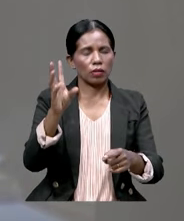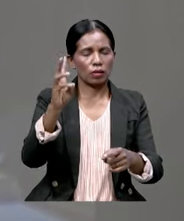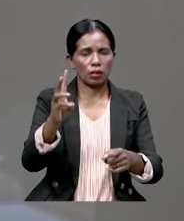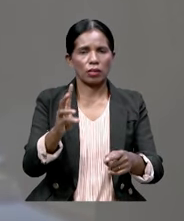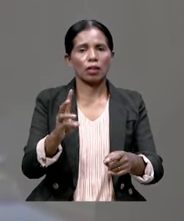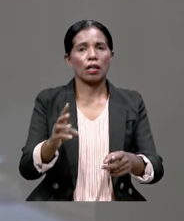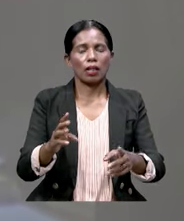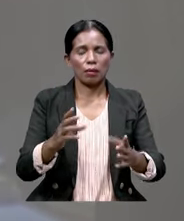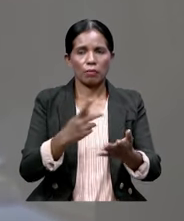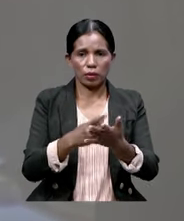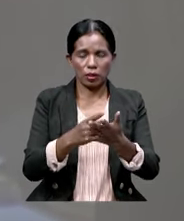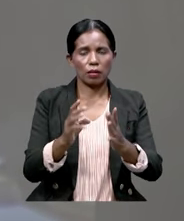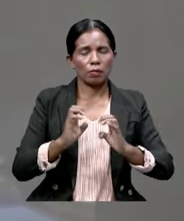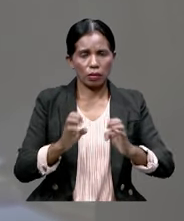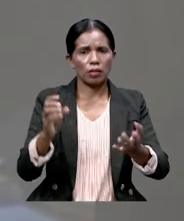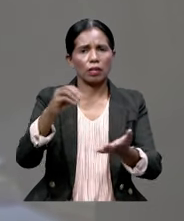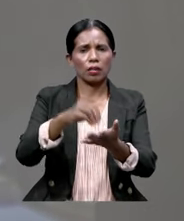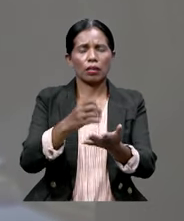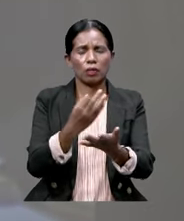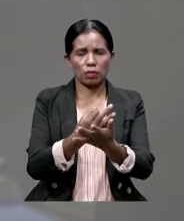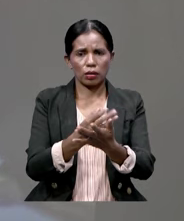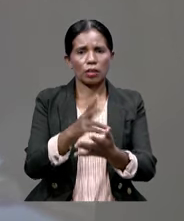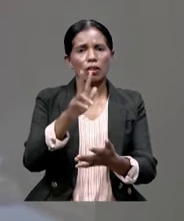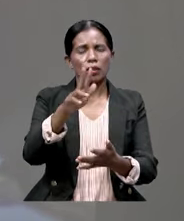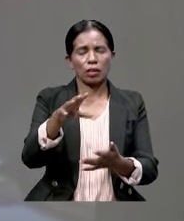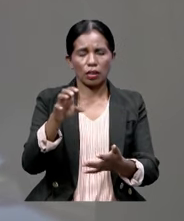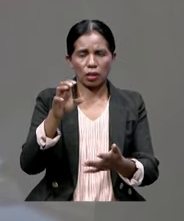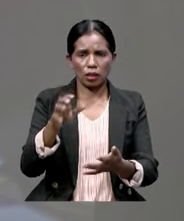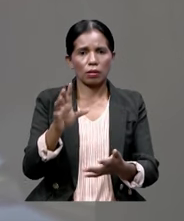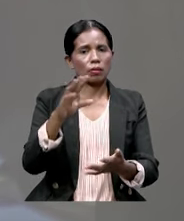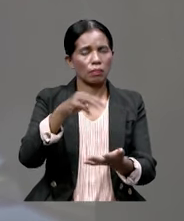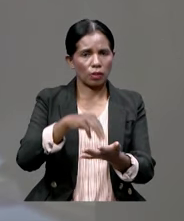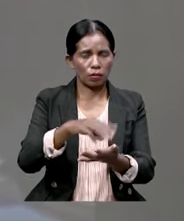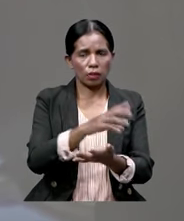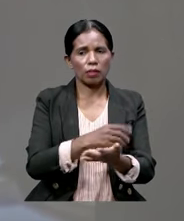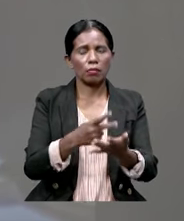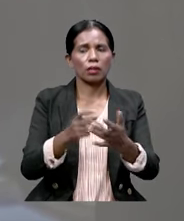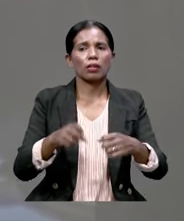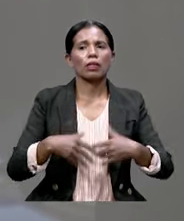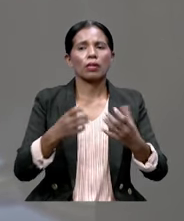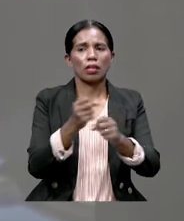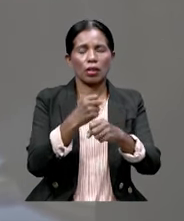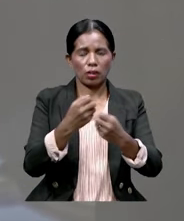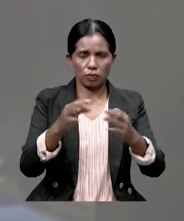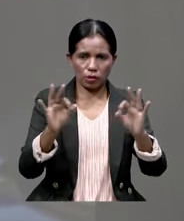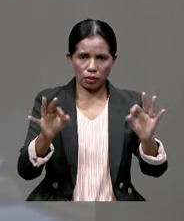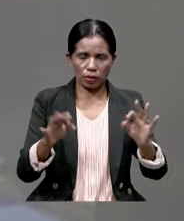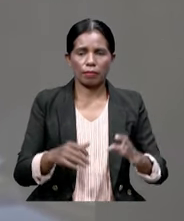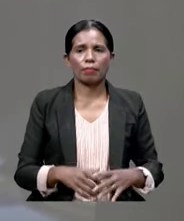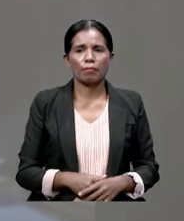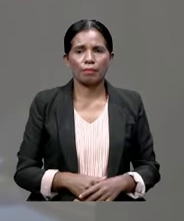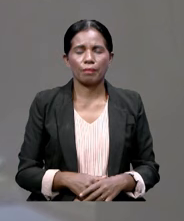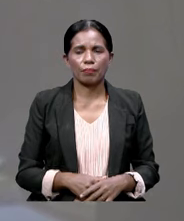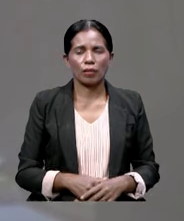ne. Alocação 300 milhões e tal, mais ou menos projetos hira mak finaliza ona.